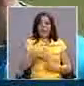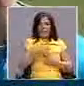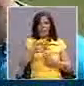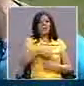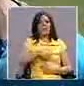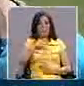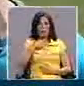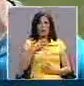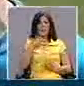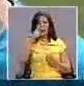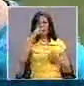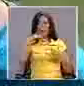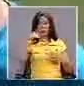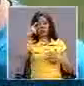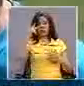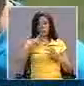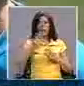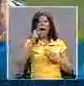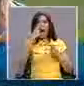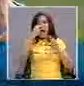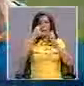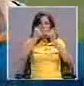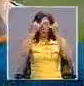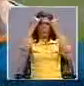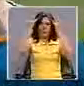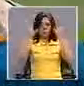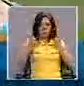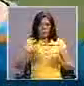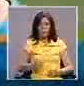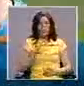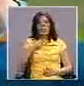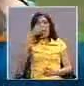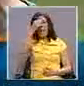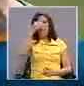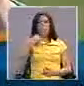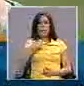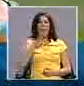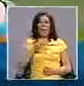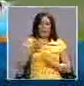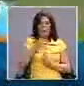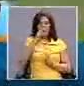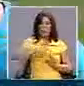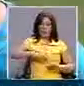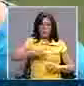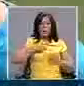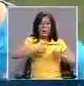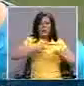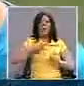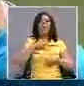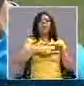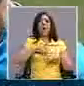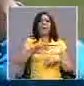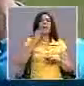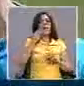e de toda a oxigenação e a respiração. Nós aprendemos a combater o stress de uma forma natural,